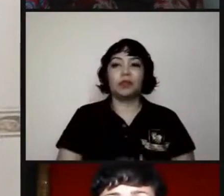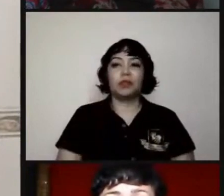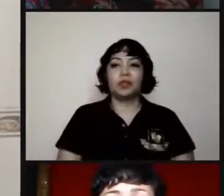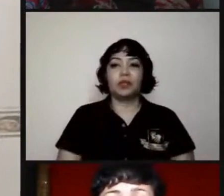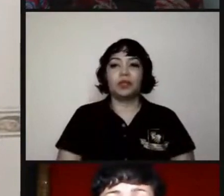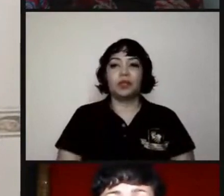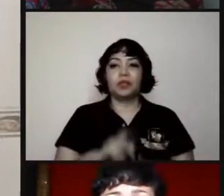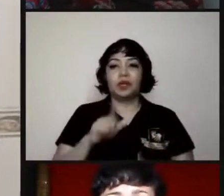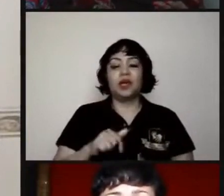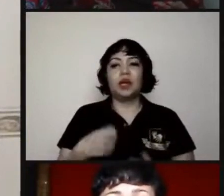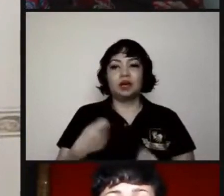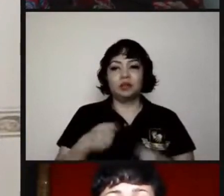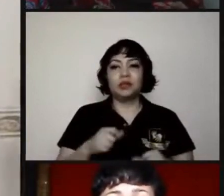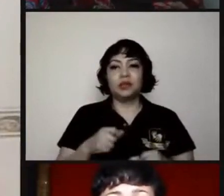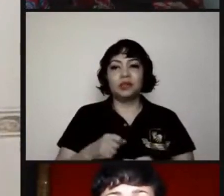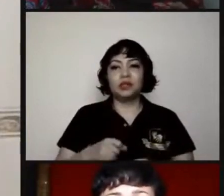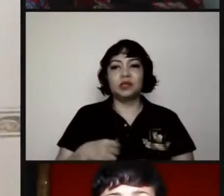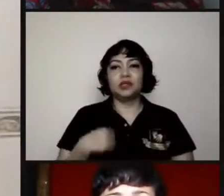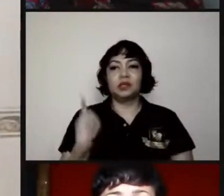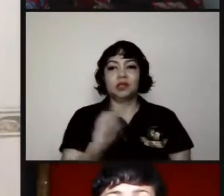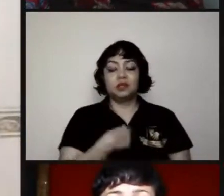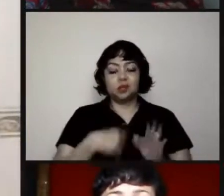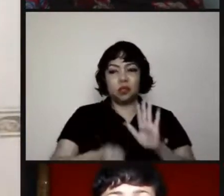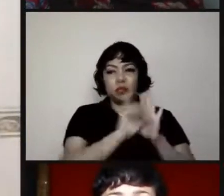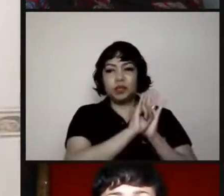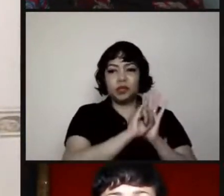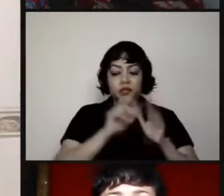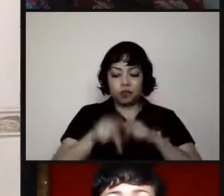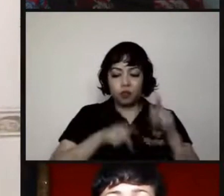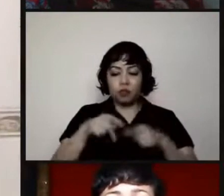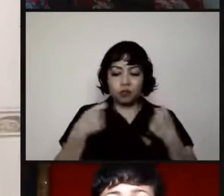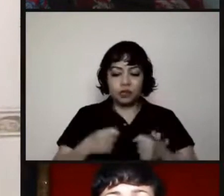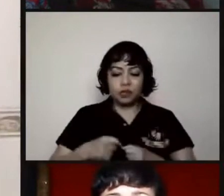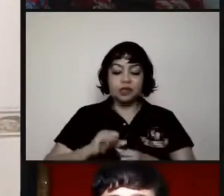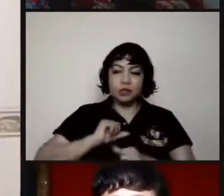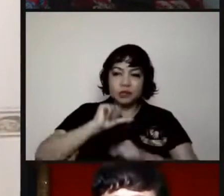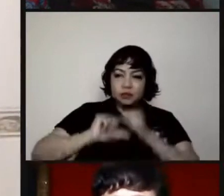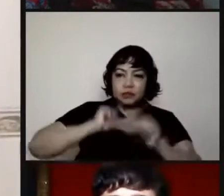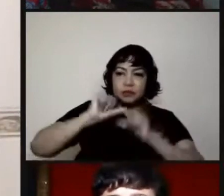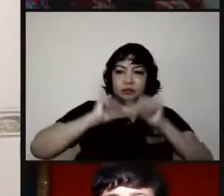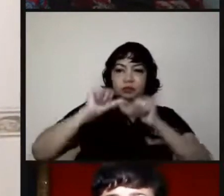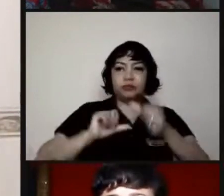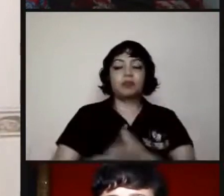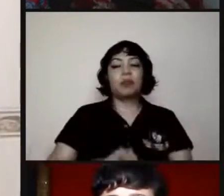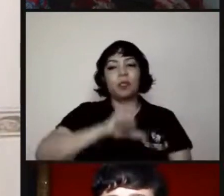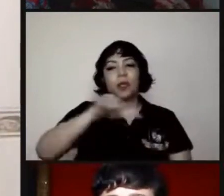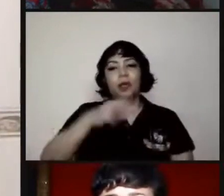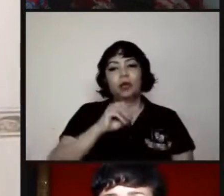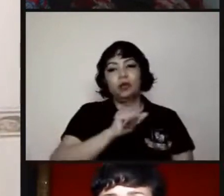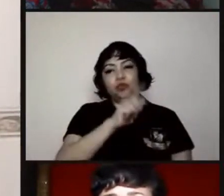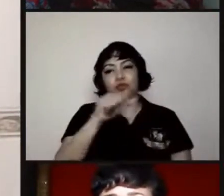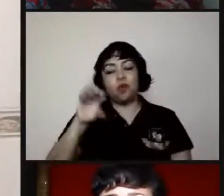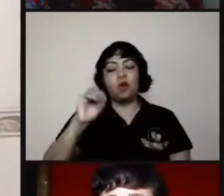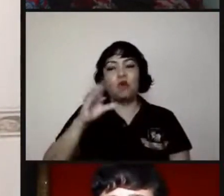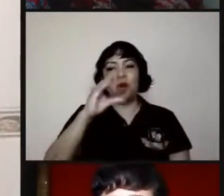algo a ser construído, né, da nossa identidade como povo, com certeza. João Cabral, Poesia, Vida e Arte, diz: Quando